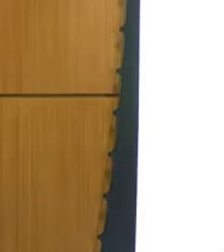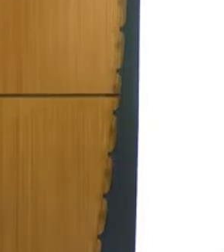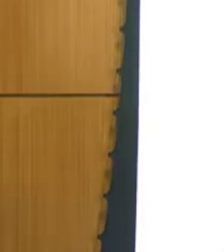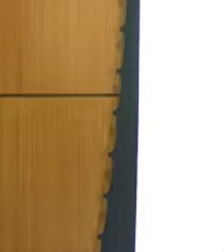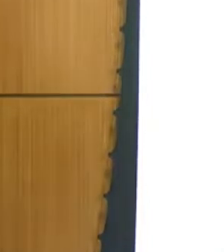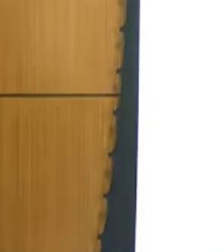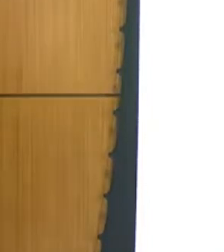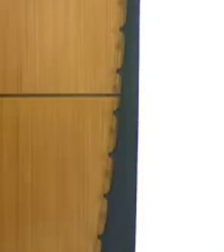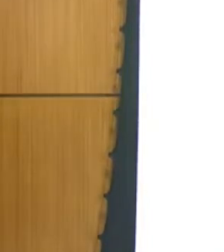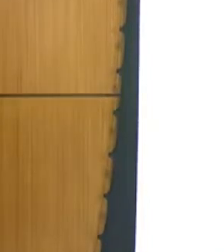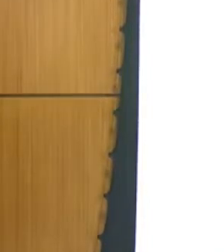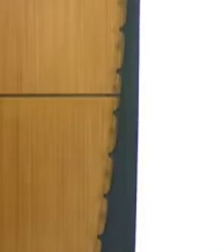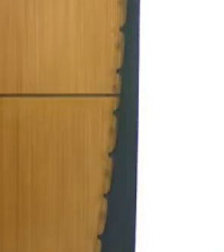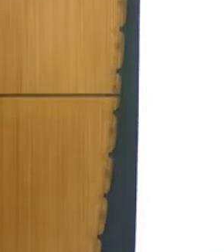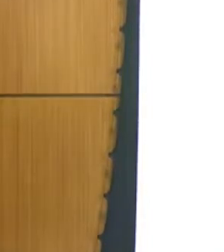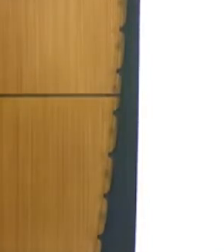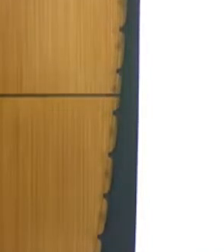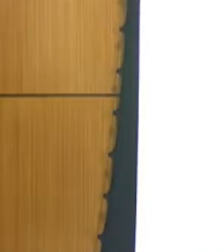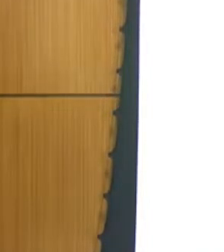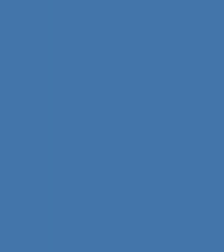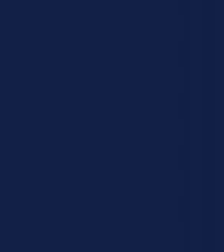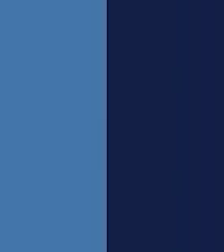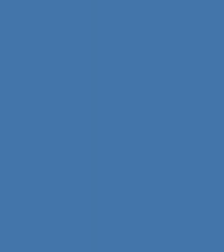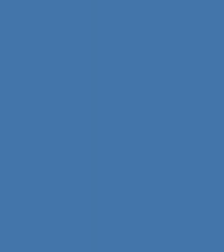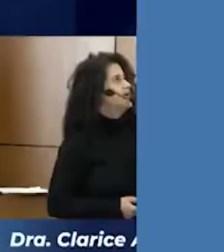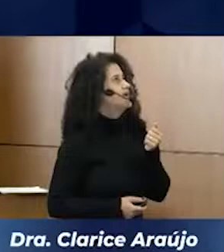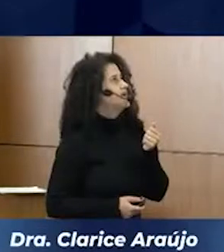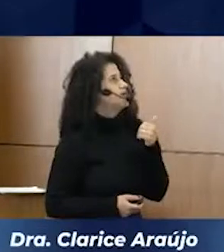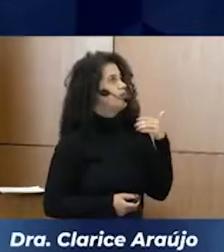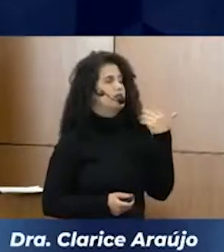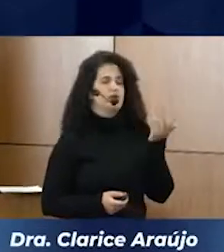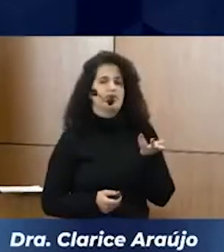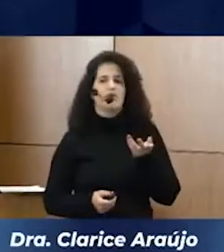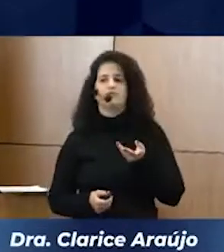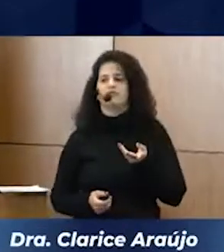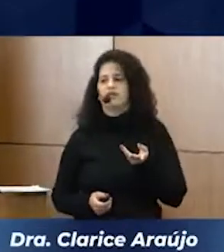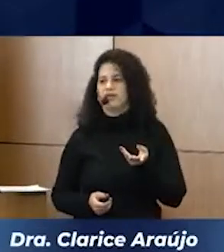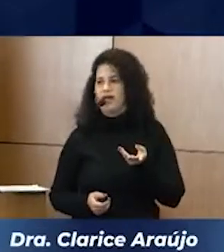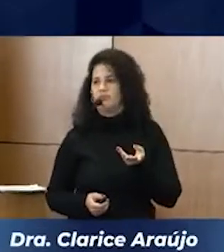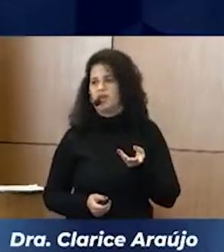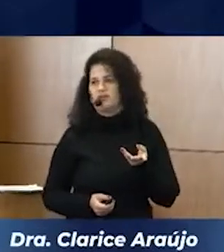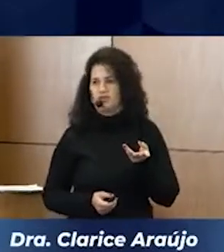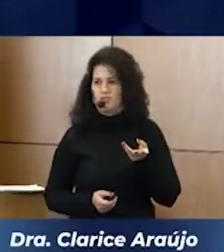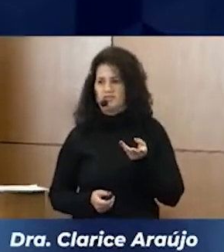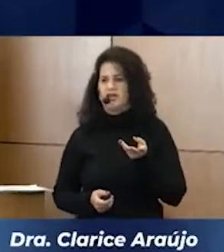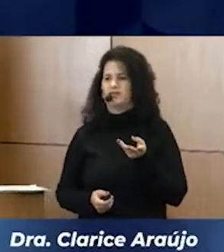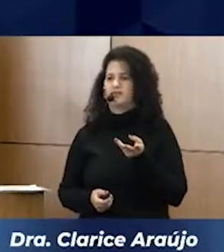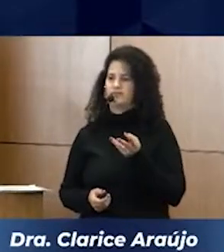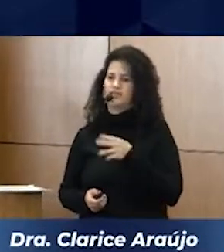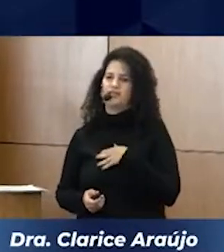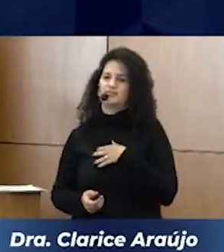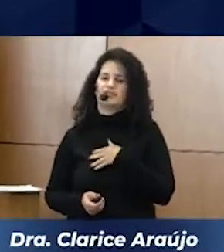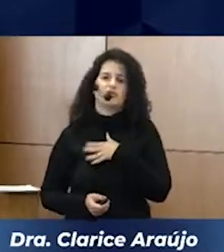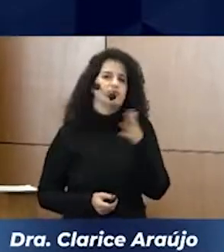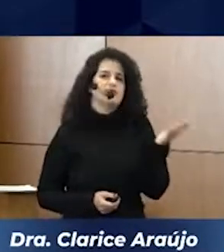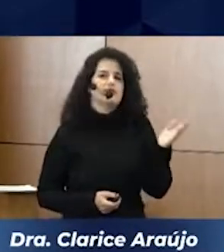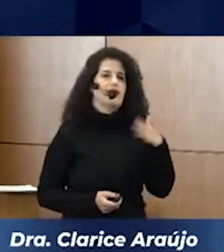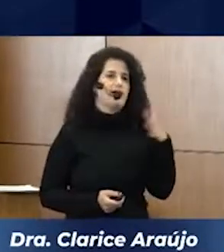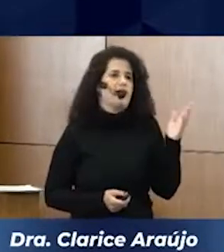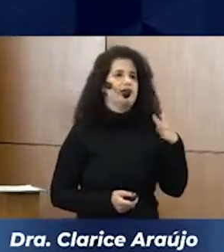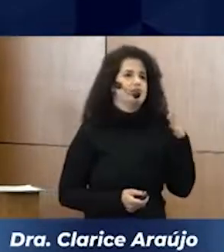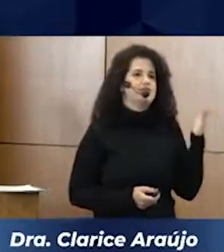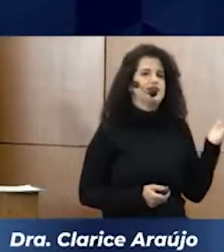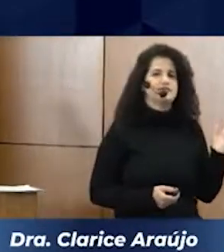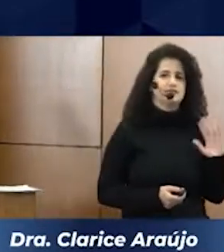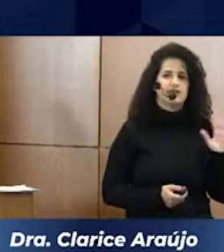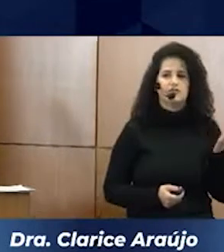bem rapidamente, né, na terapia ocupacional, e como que eu encontrei a prática baseada em evidência, né, como que